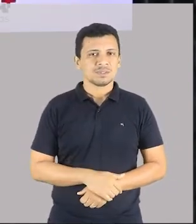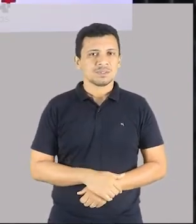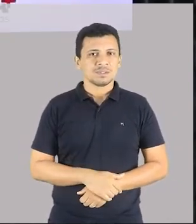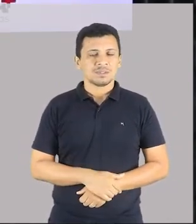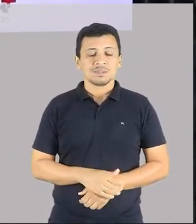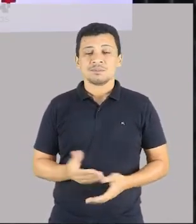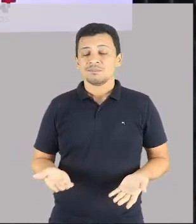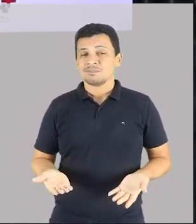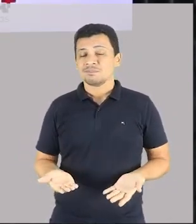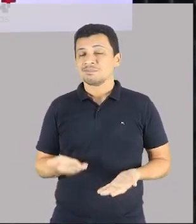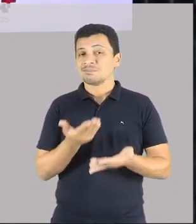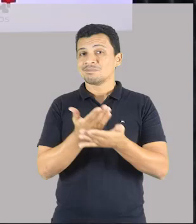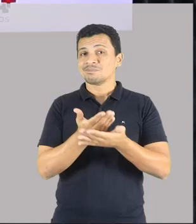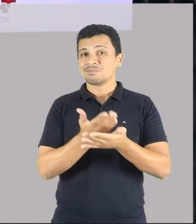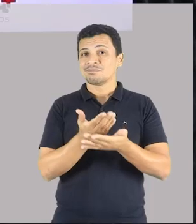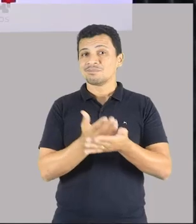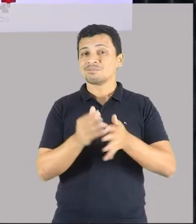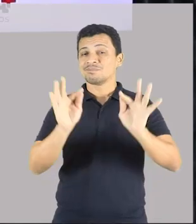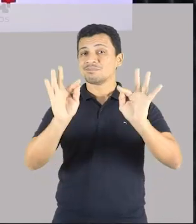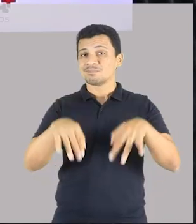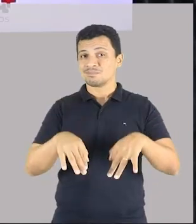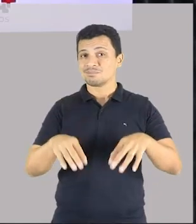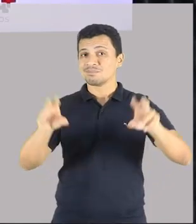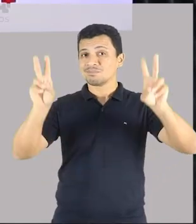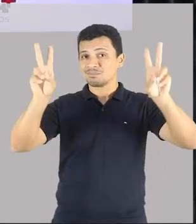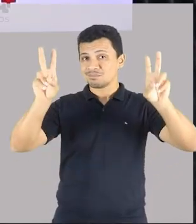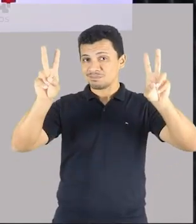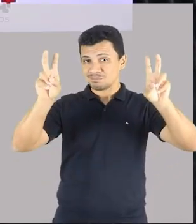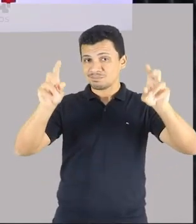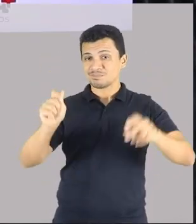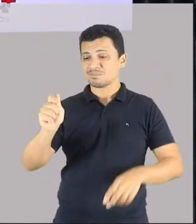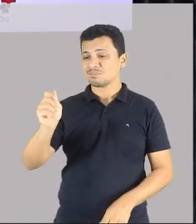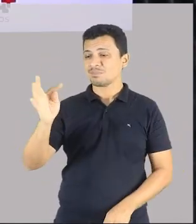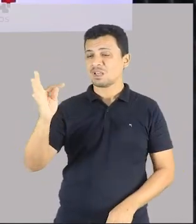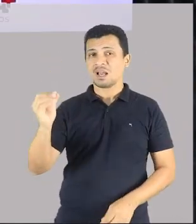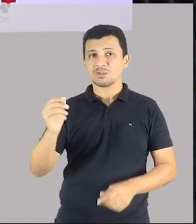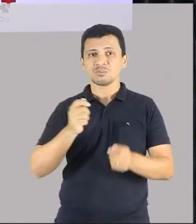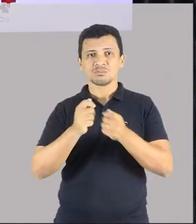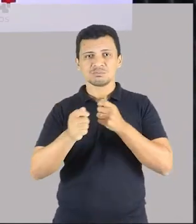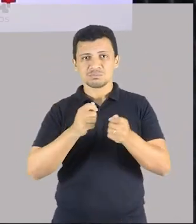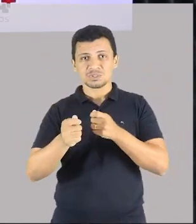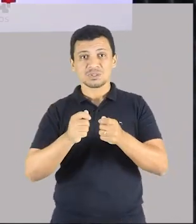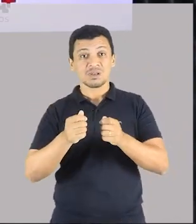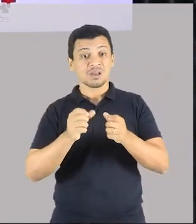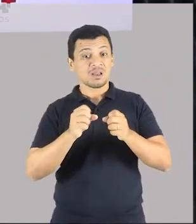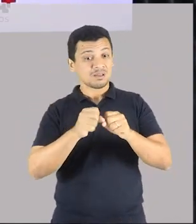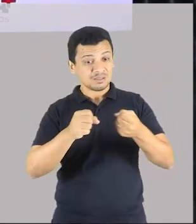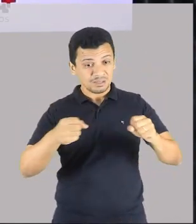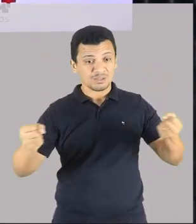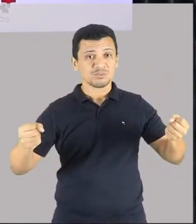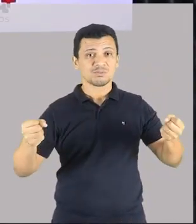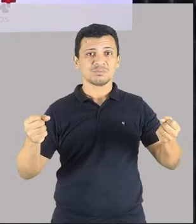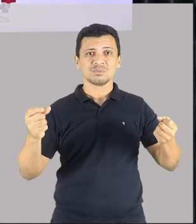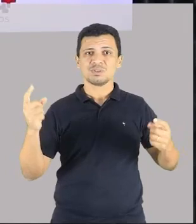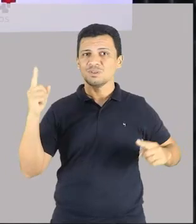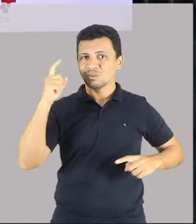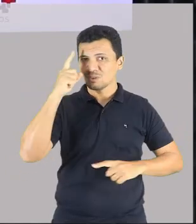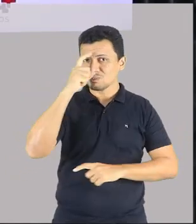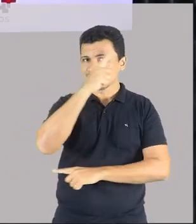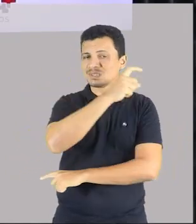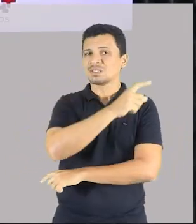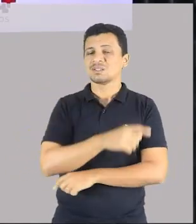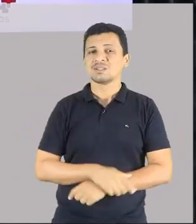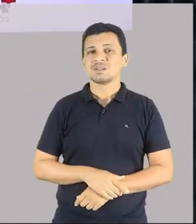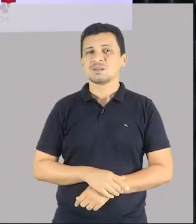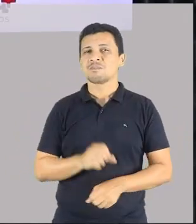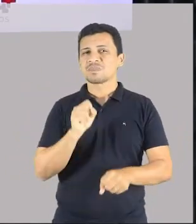Assim a gente fecha o assunto de atos administrativos. É um assunto amplo, é um assunto complexo, é um assunto que traz muitas categorias,